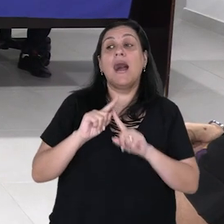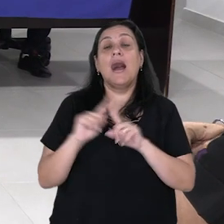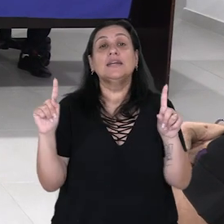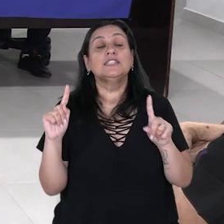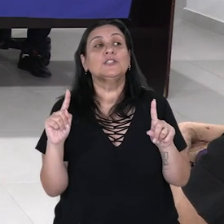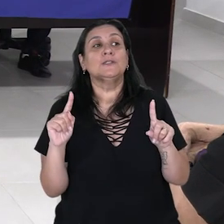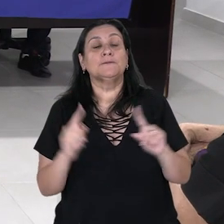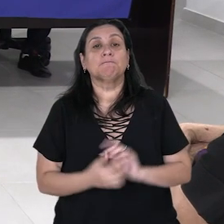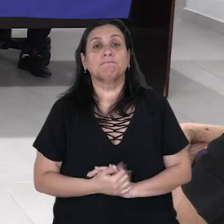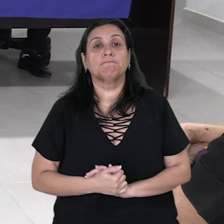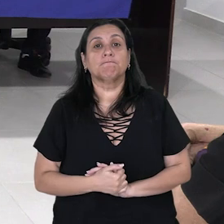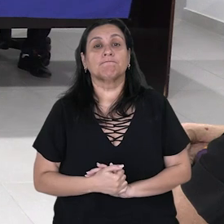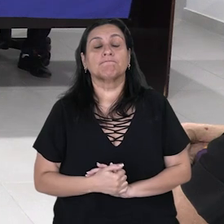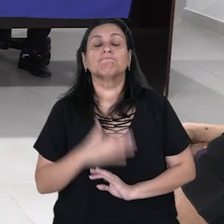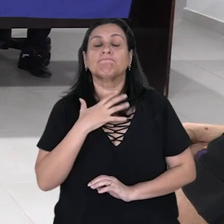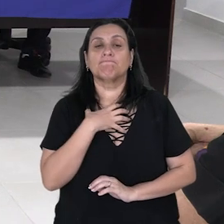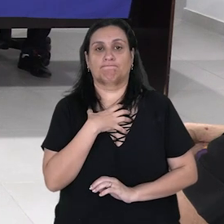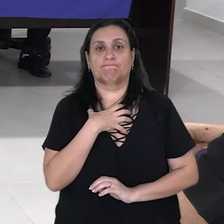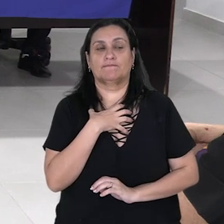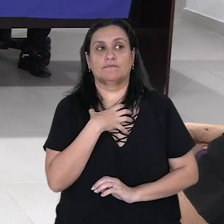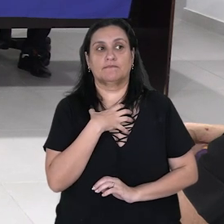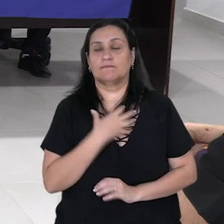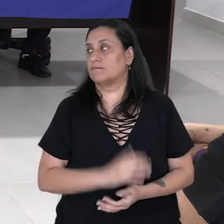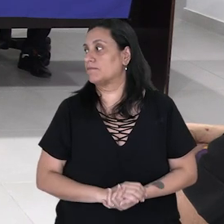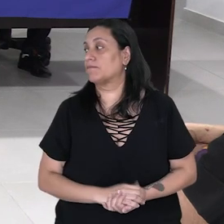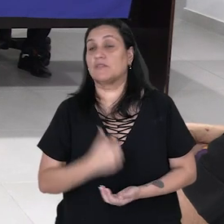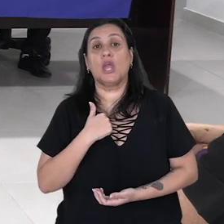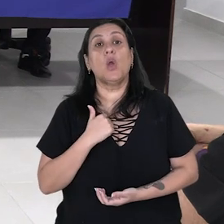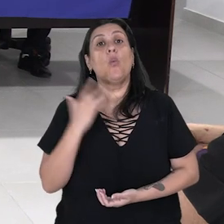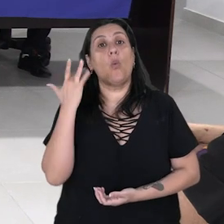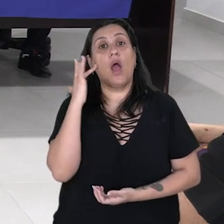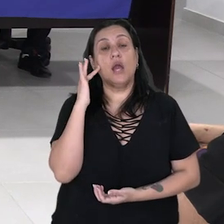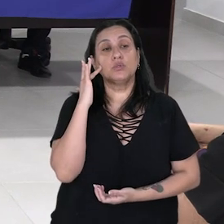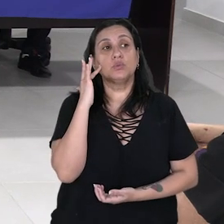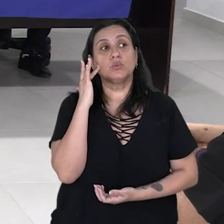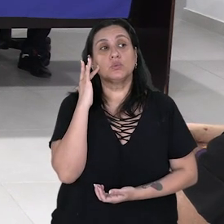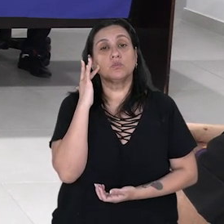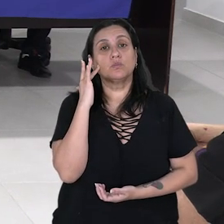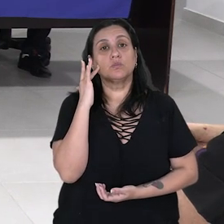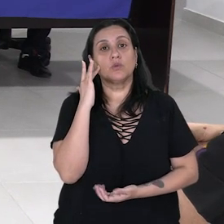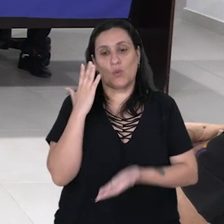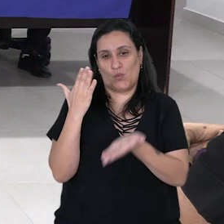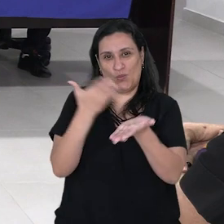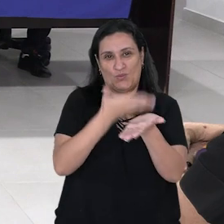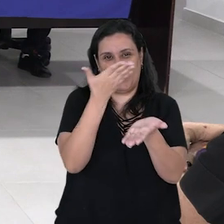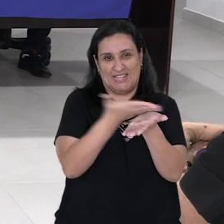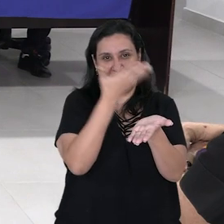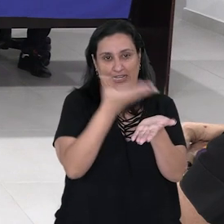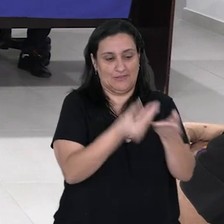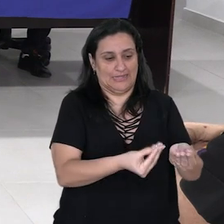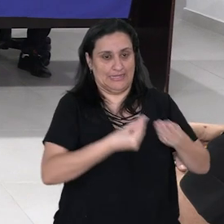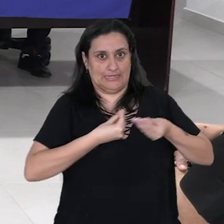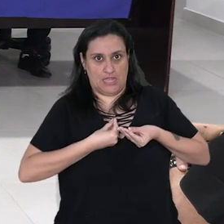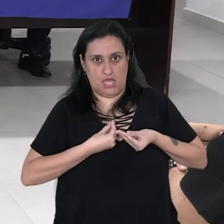Mas, assim, eu achei que o livro trouxe